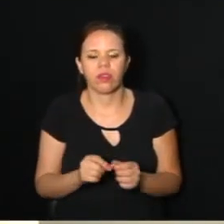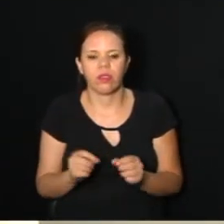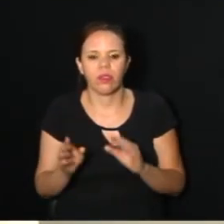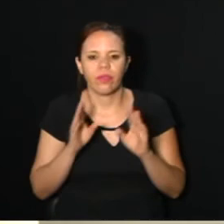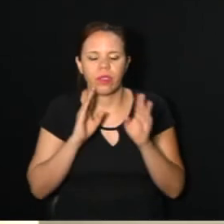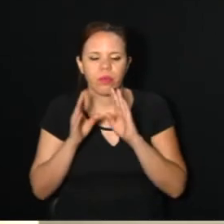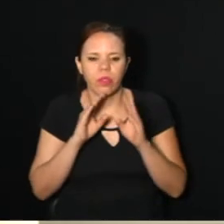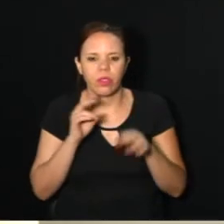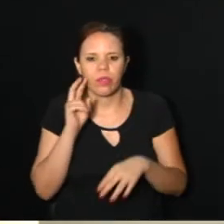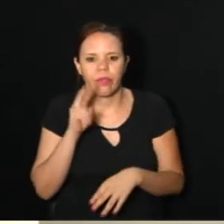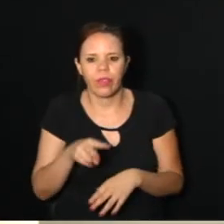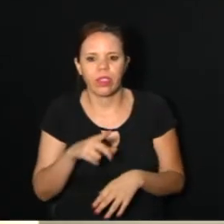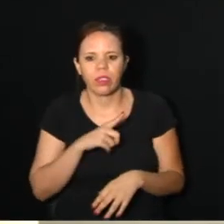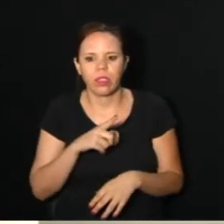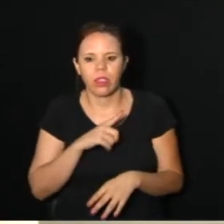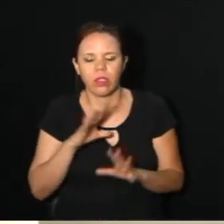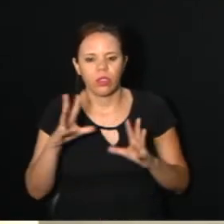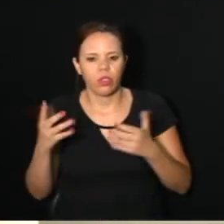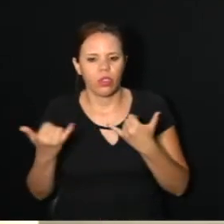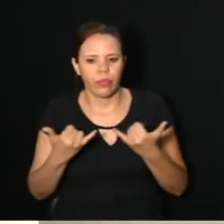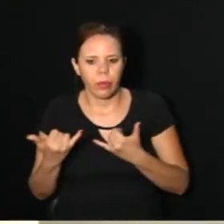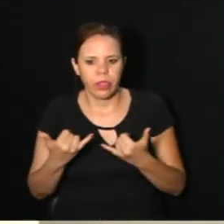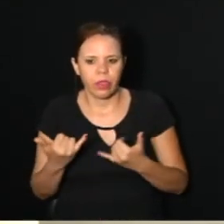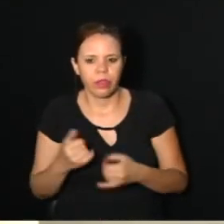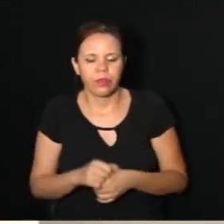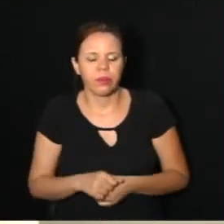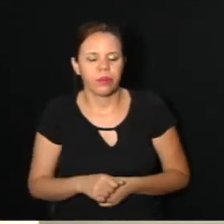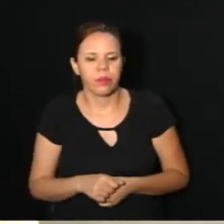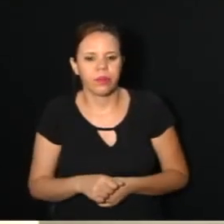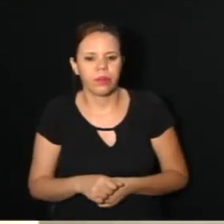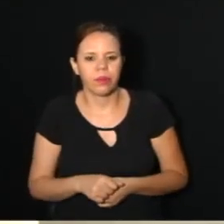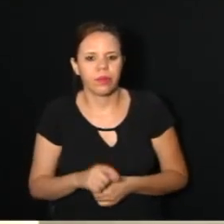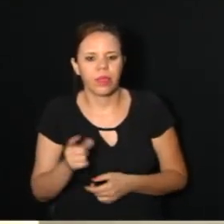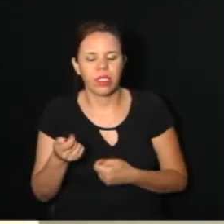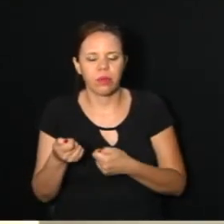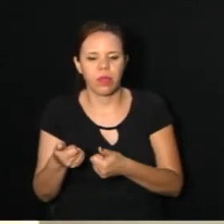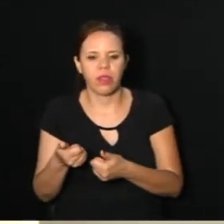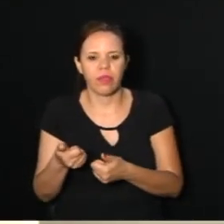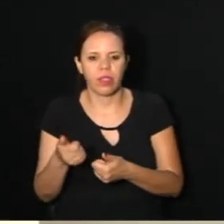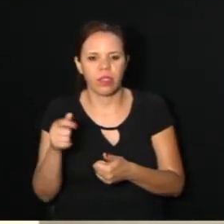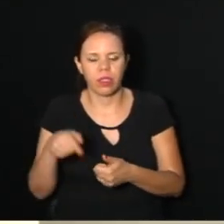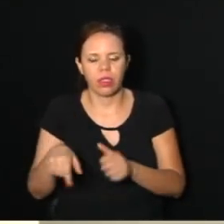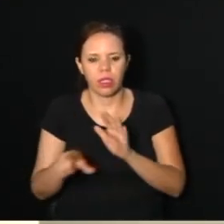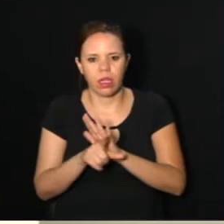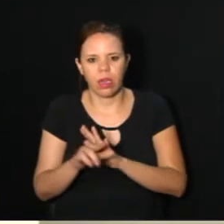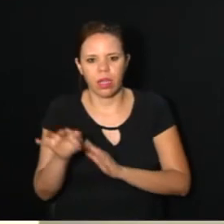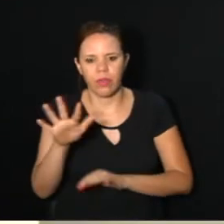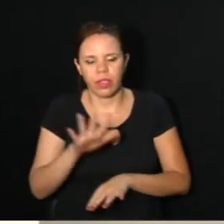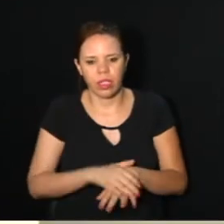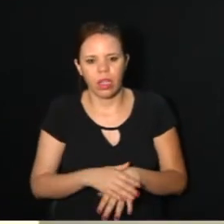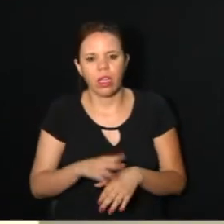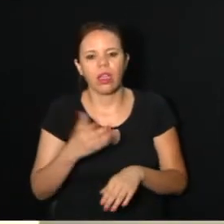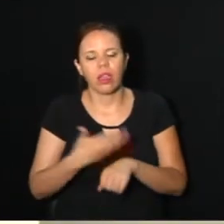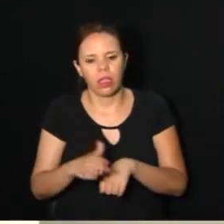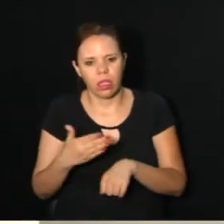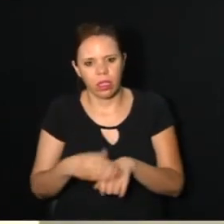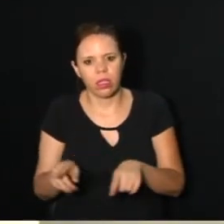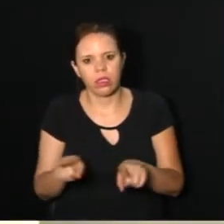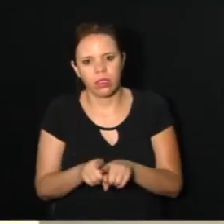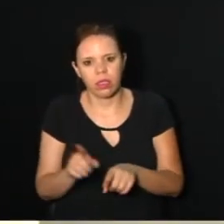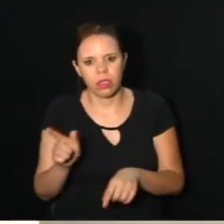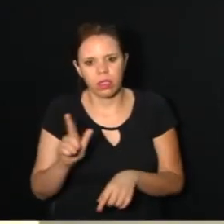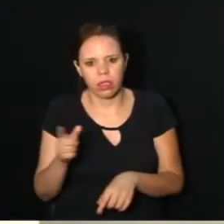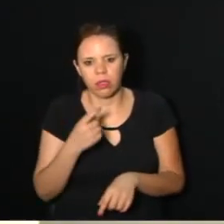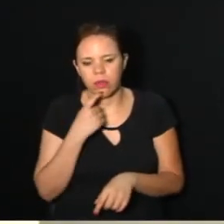Facebook, e que tenha aí todas essas informações, esses benefícios dessa lei que serão aplicadas também, é claro,